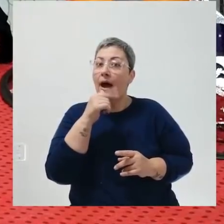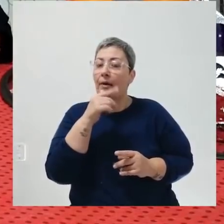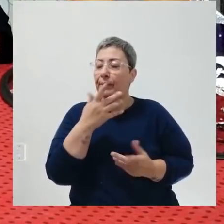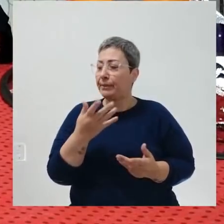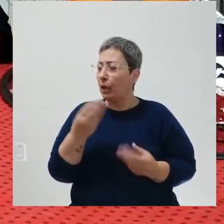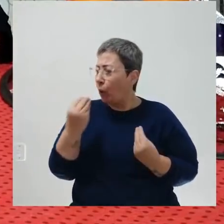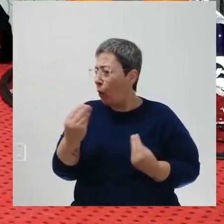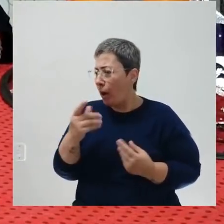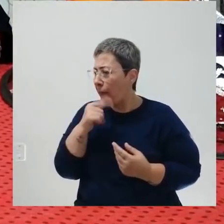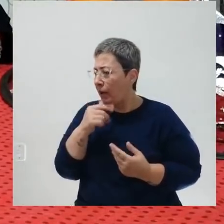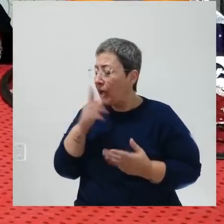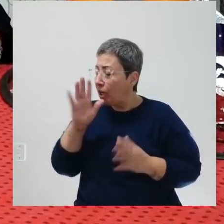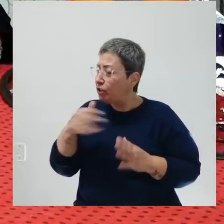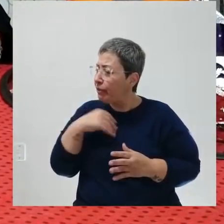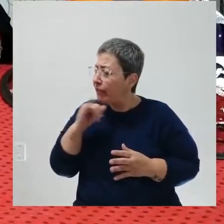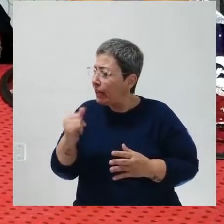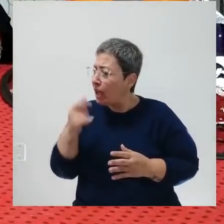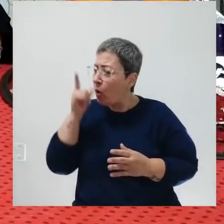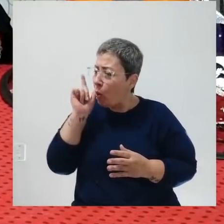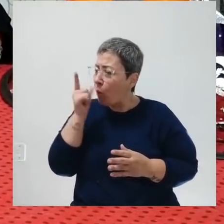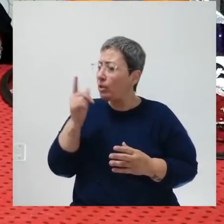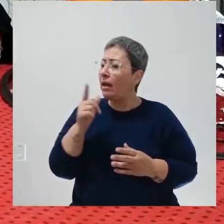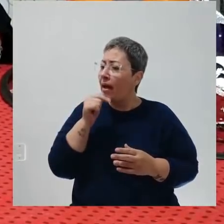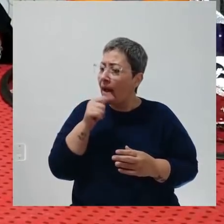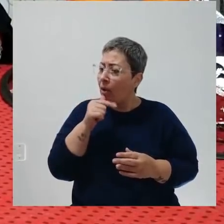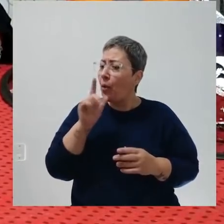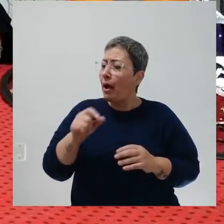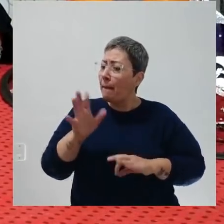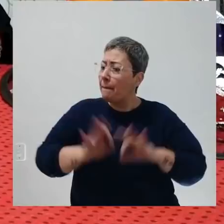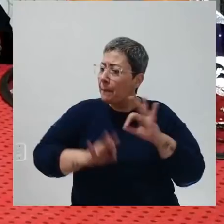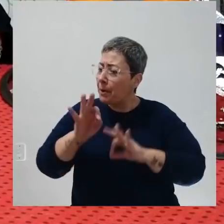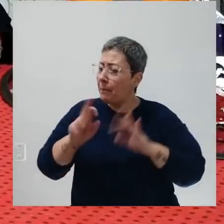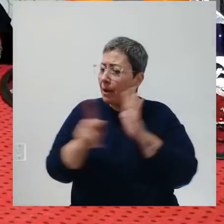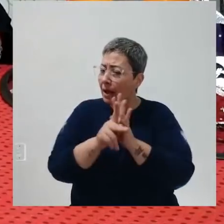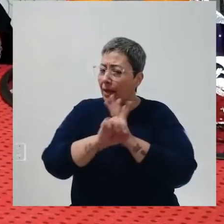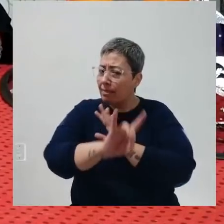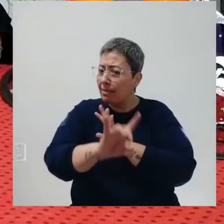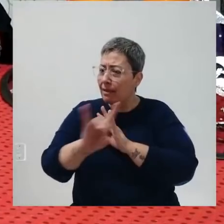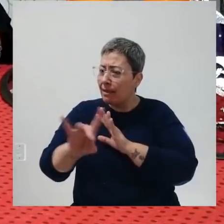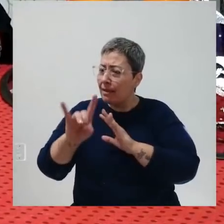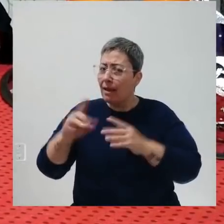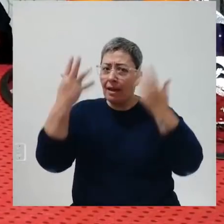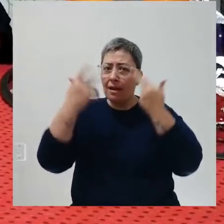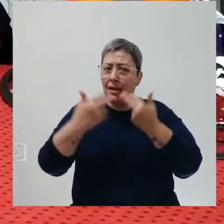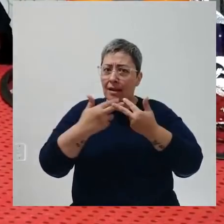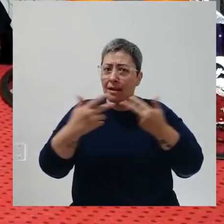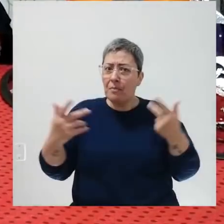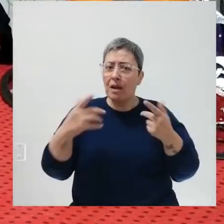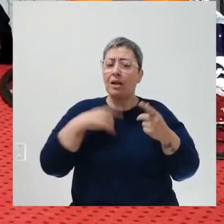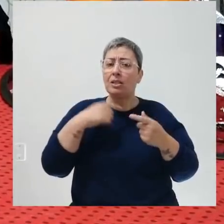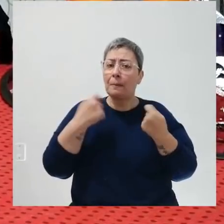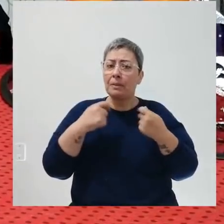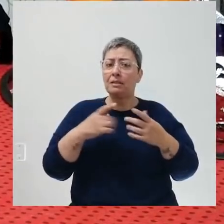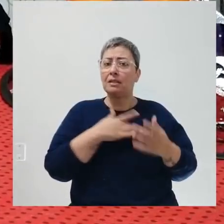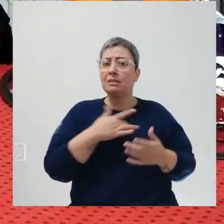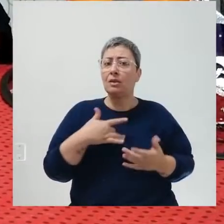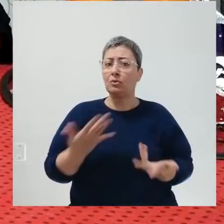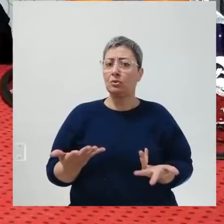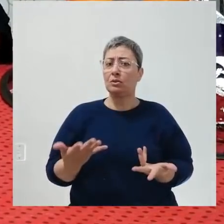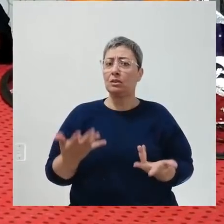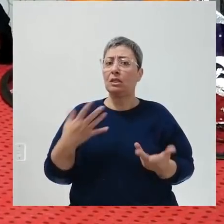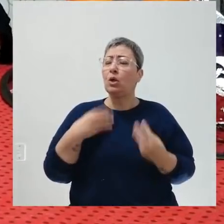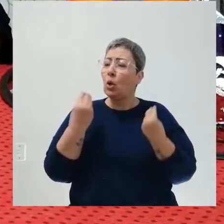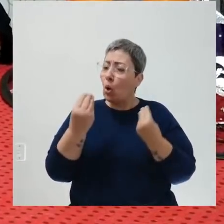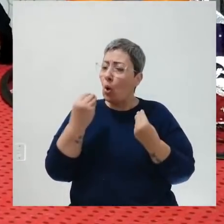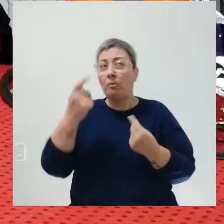Como assim a água? Eu te disse ontem que a água é preparada para que cada animal toma aquilo que precise.